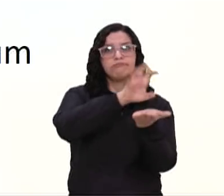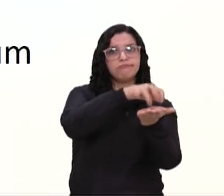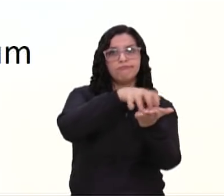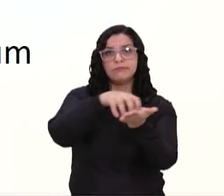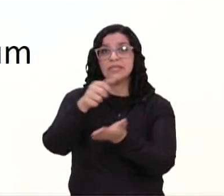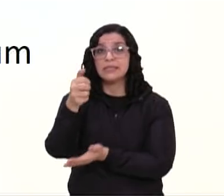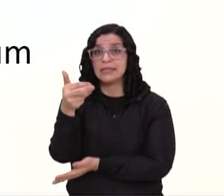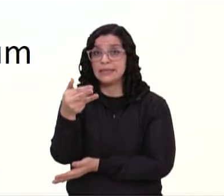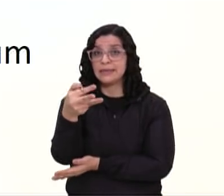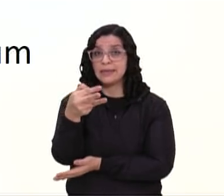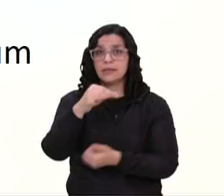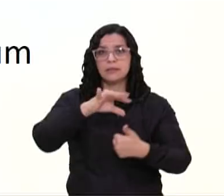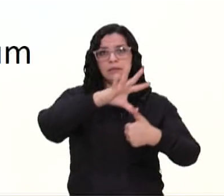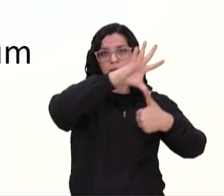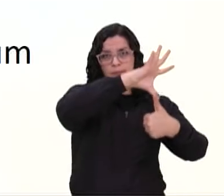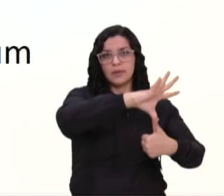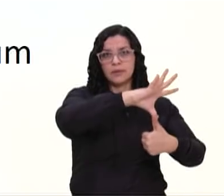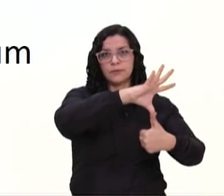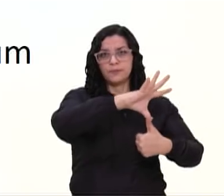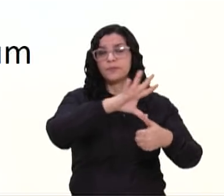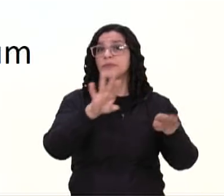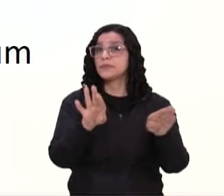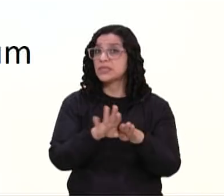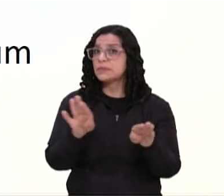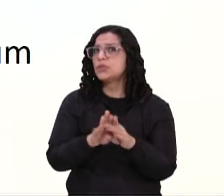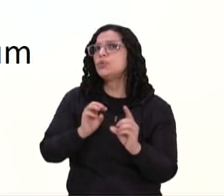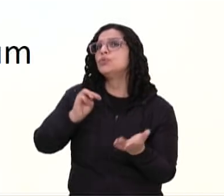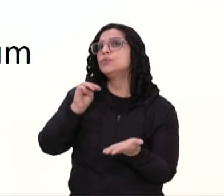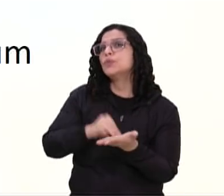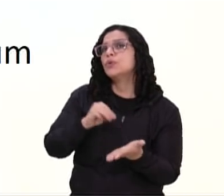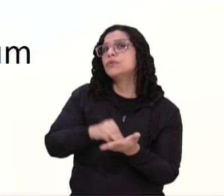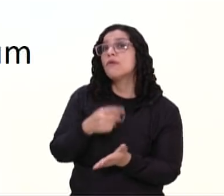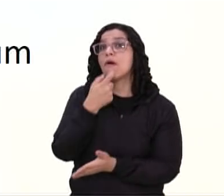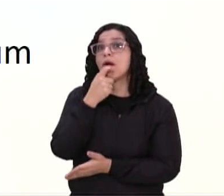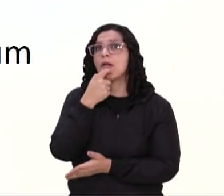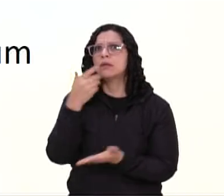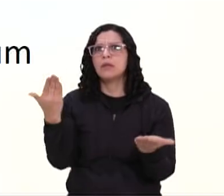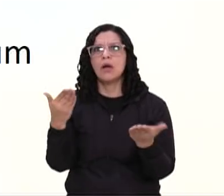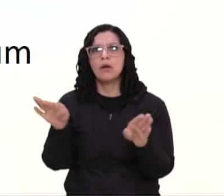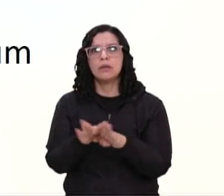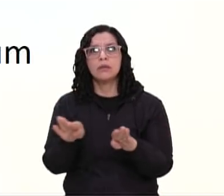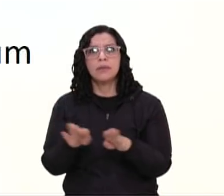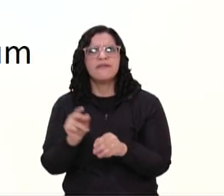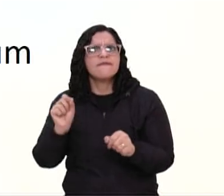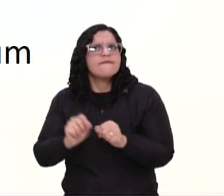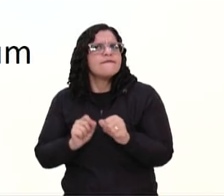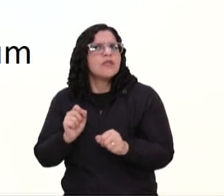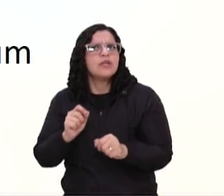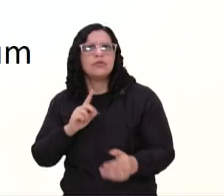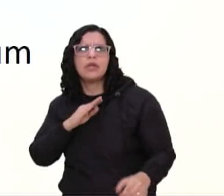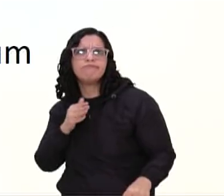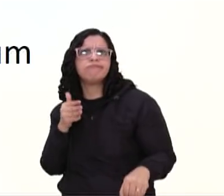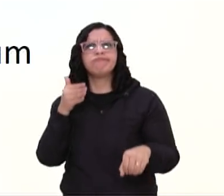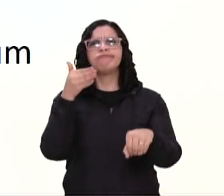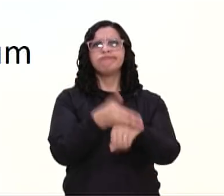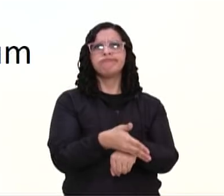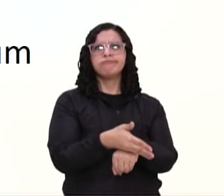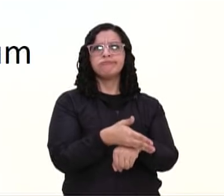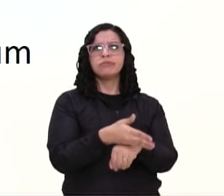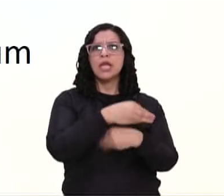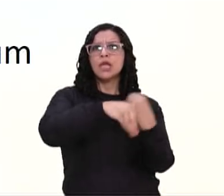colônias inglesas na América do Norte. Os motivos que levaram a Inglaterra a aumentar a sua intervenção,